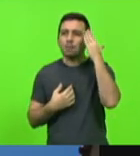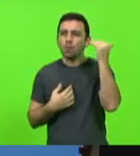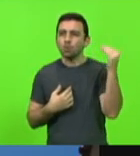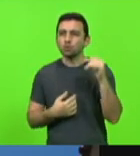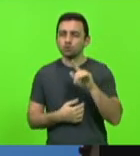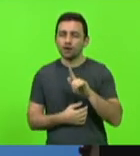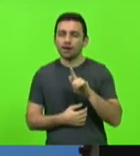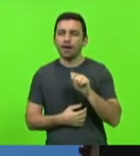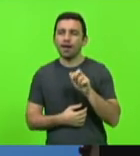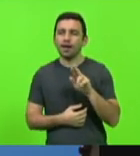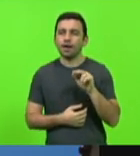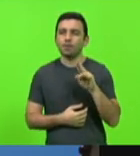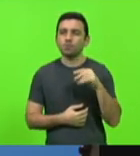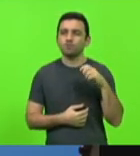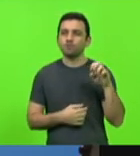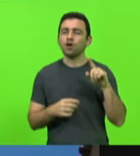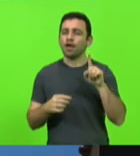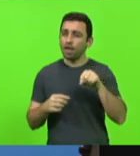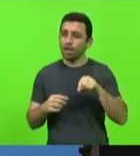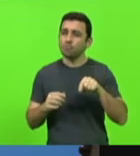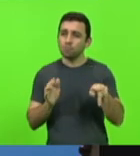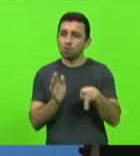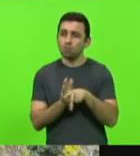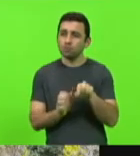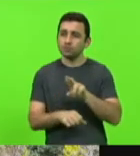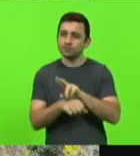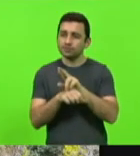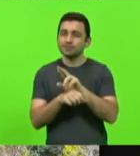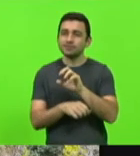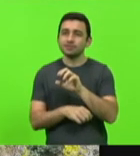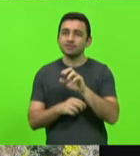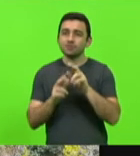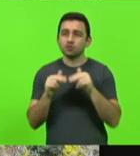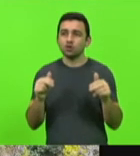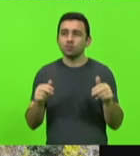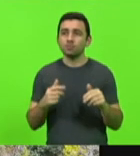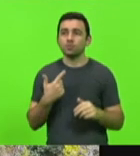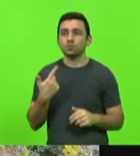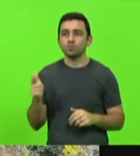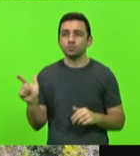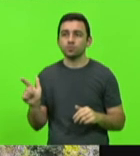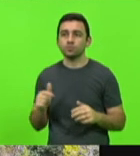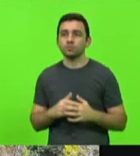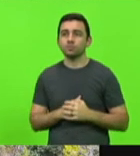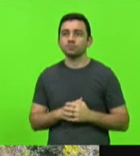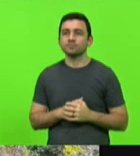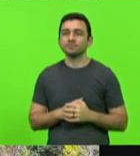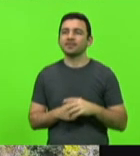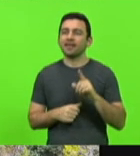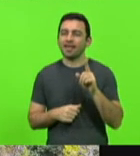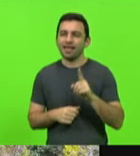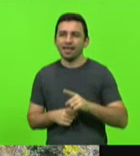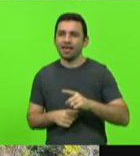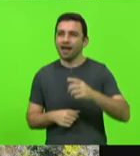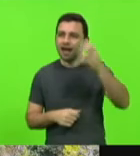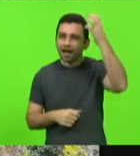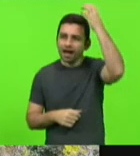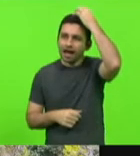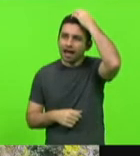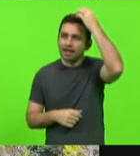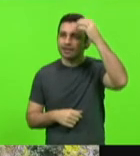árvore símbolo aqui de Florianópolis, linda. Próximo. Esse aí, então, é a rainha das